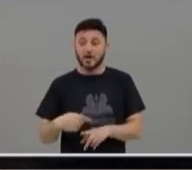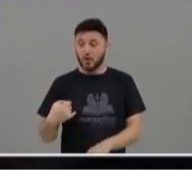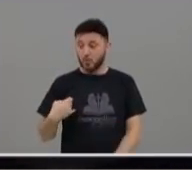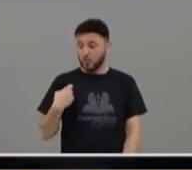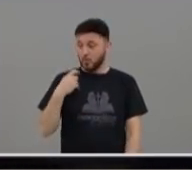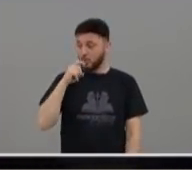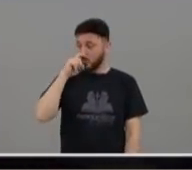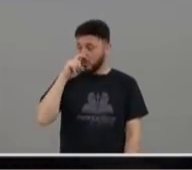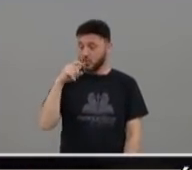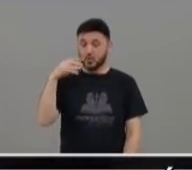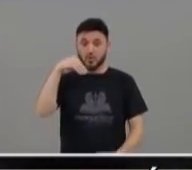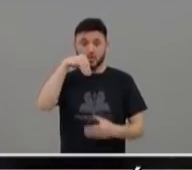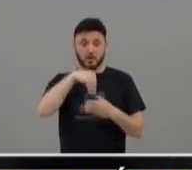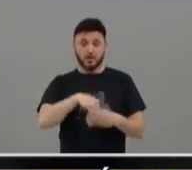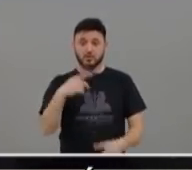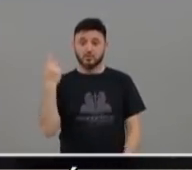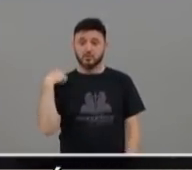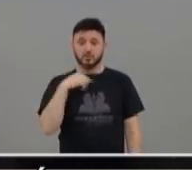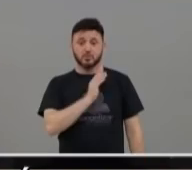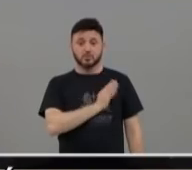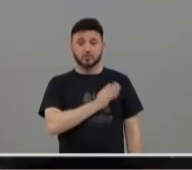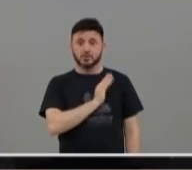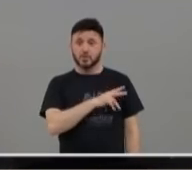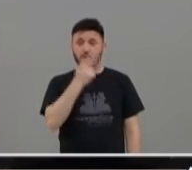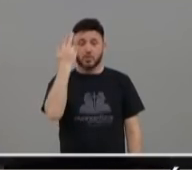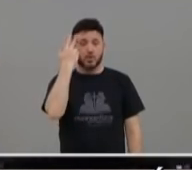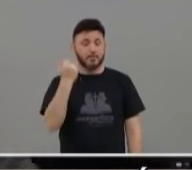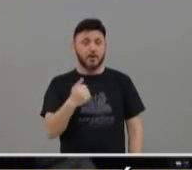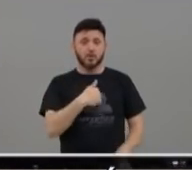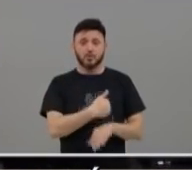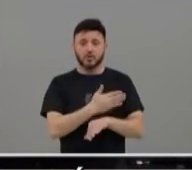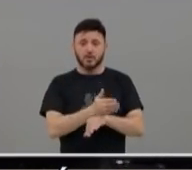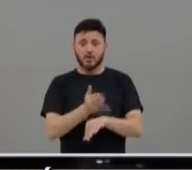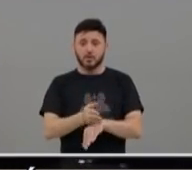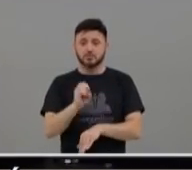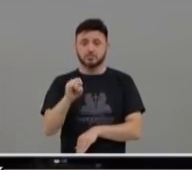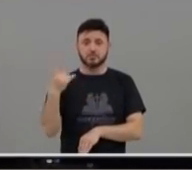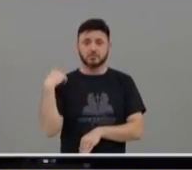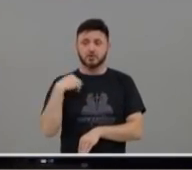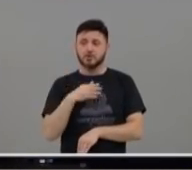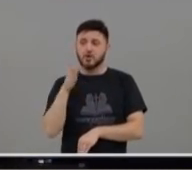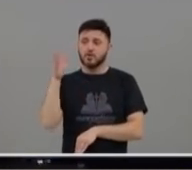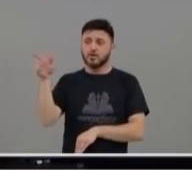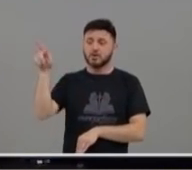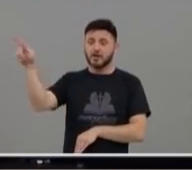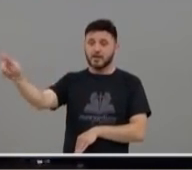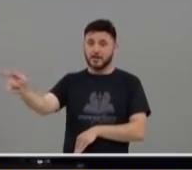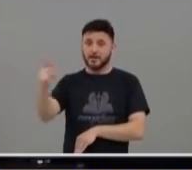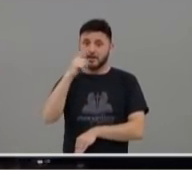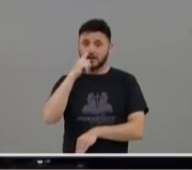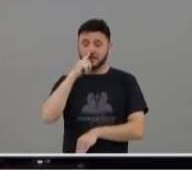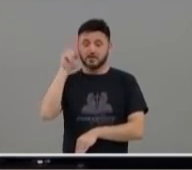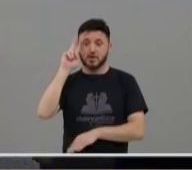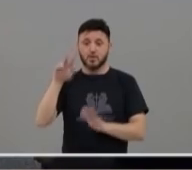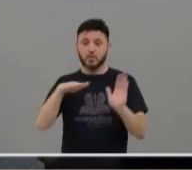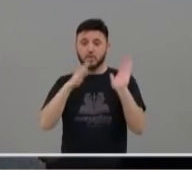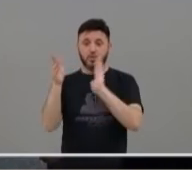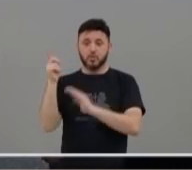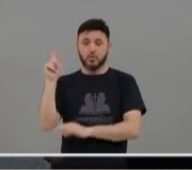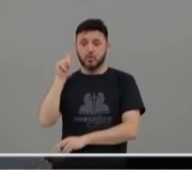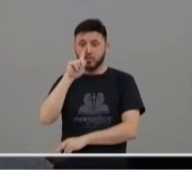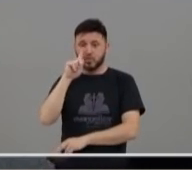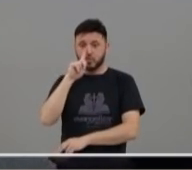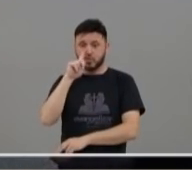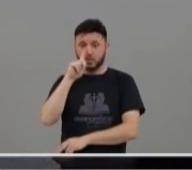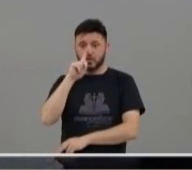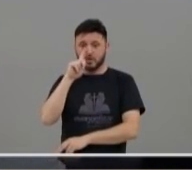ele está dentro de nós a todo instante. Se nós fôssemos para a mitologia grega, meu Deus, se fôssemos para a mitologia